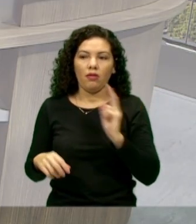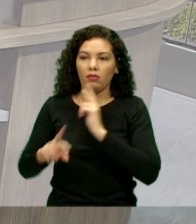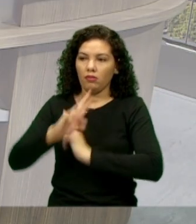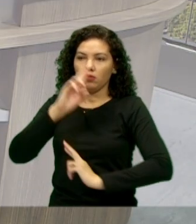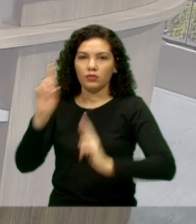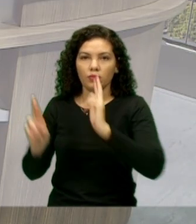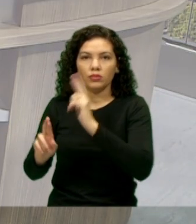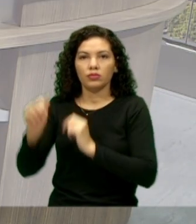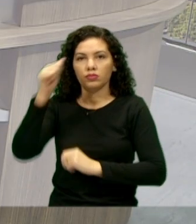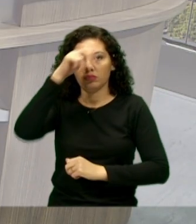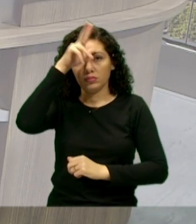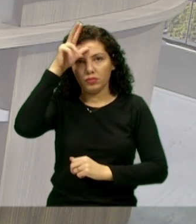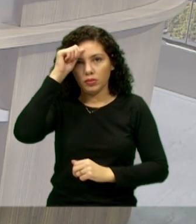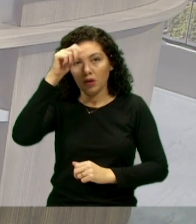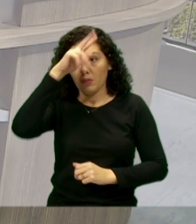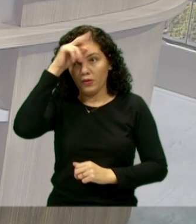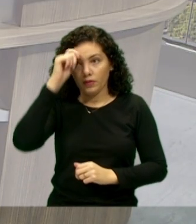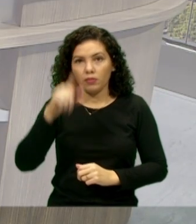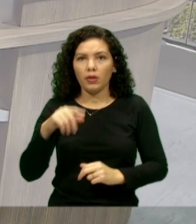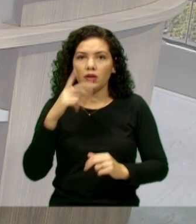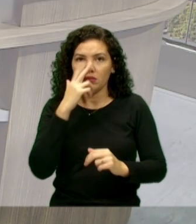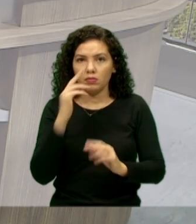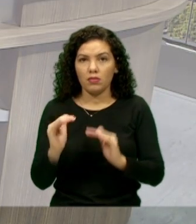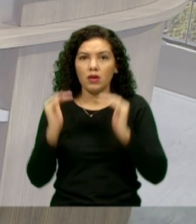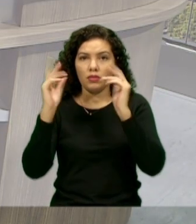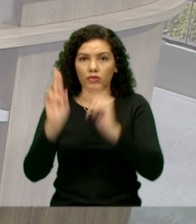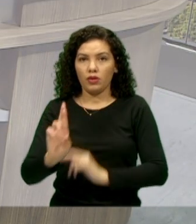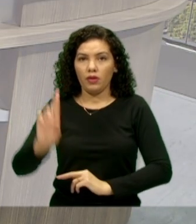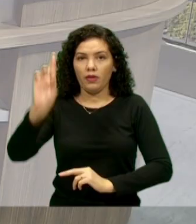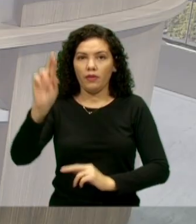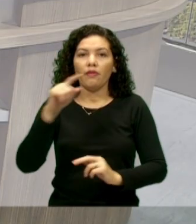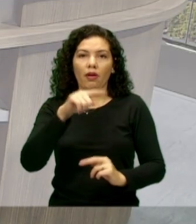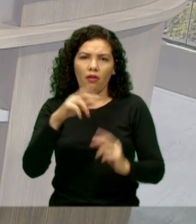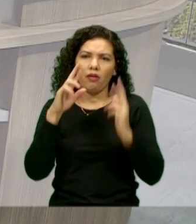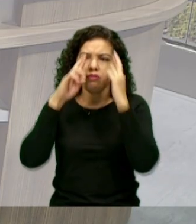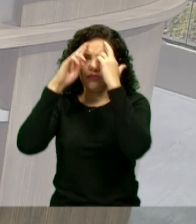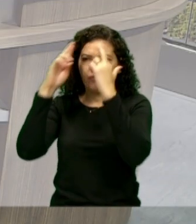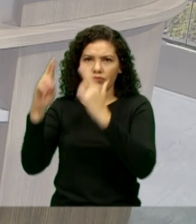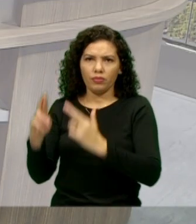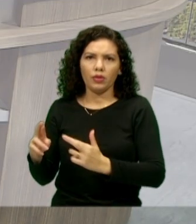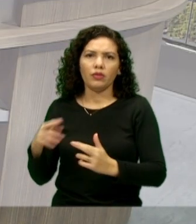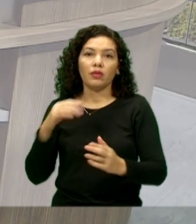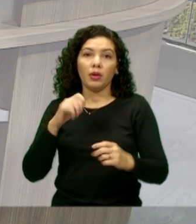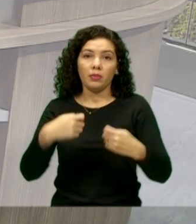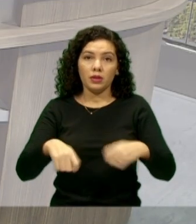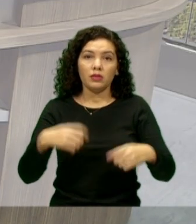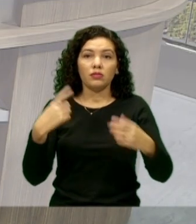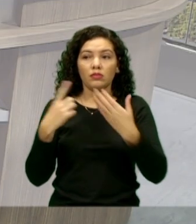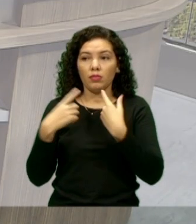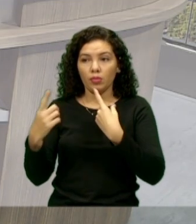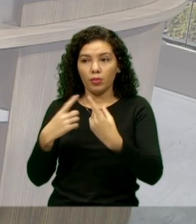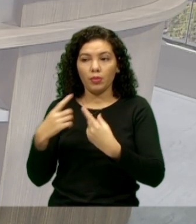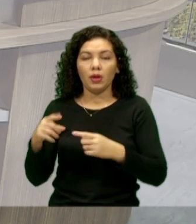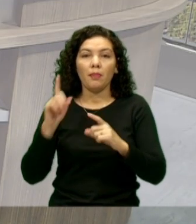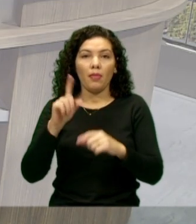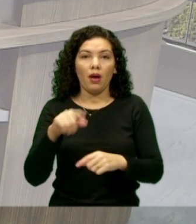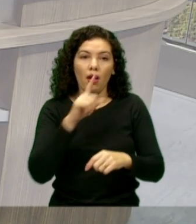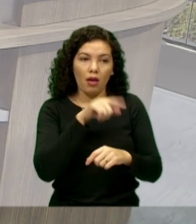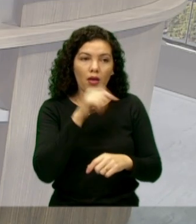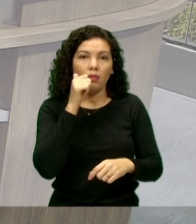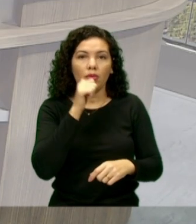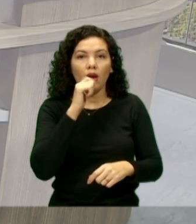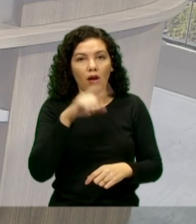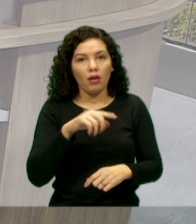é o patrão dela, né, seria assim, mas para quem ela deve respeito e tem que negociar, mas ela é a responsável.